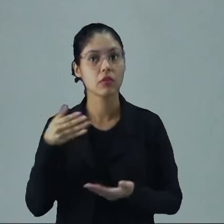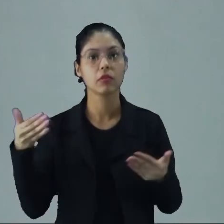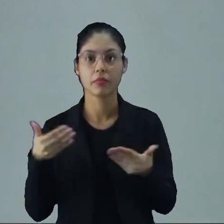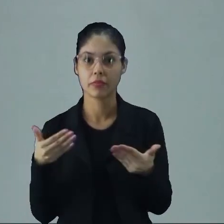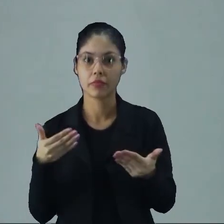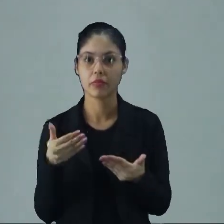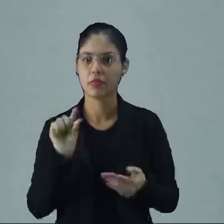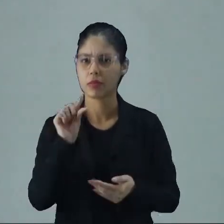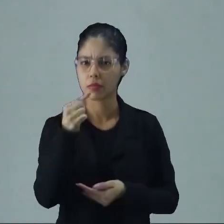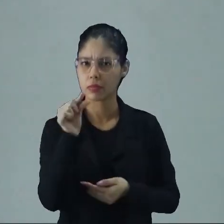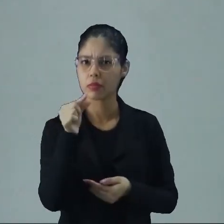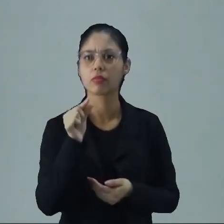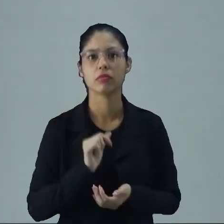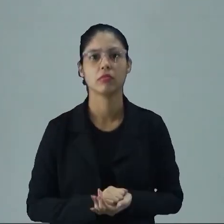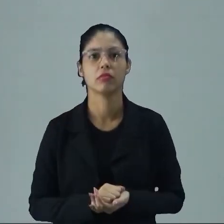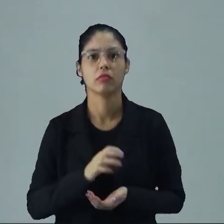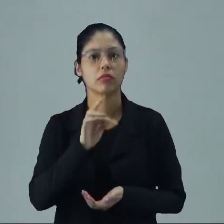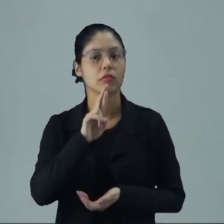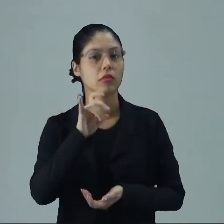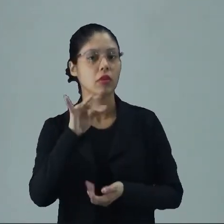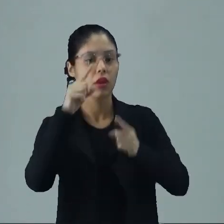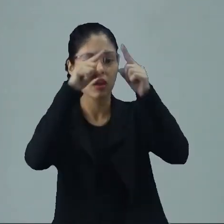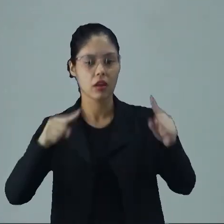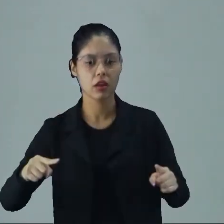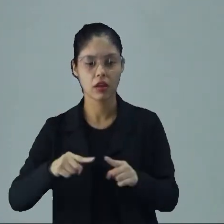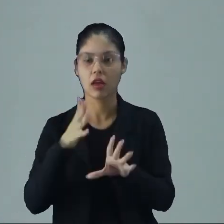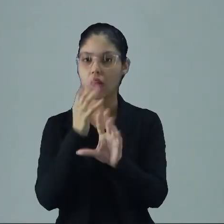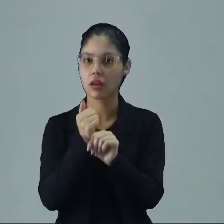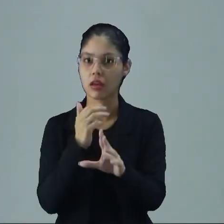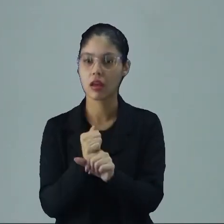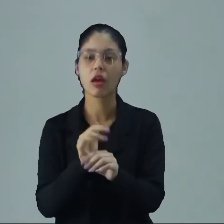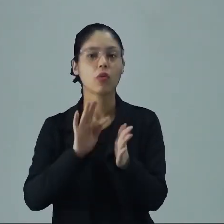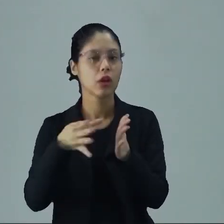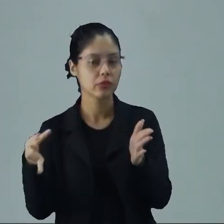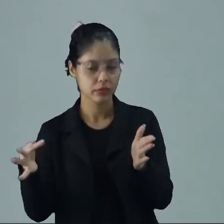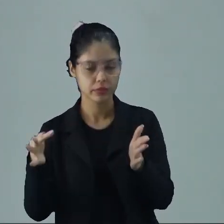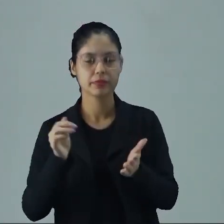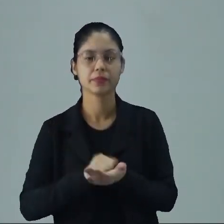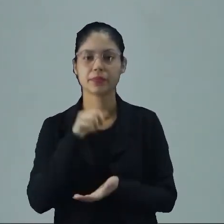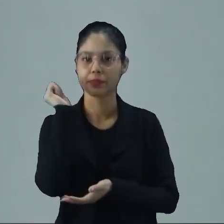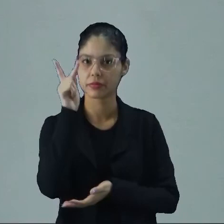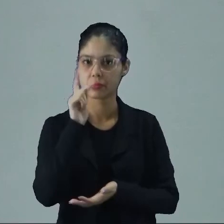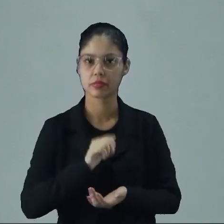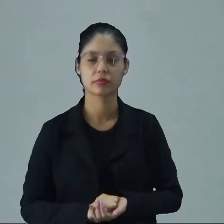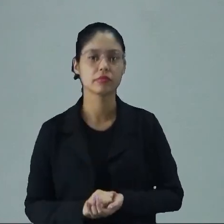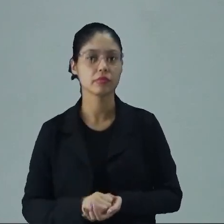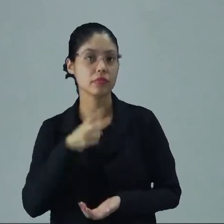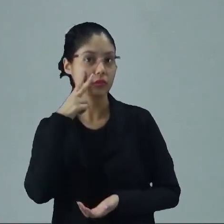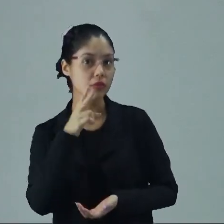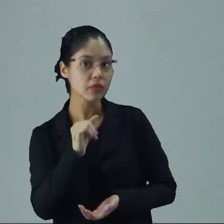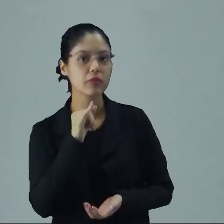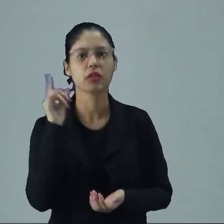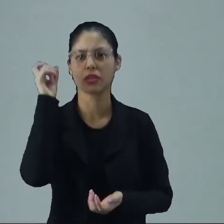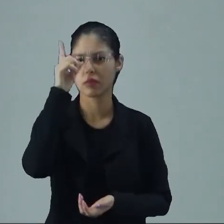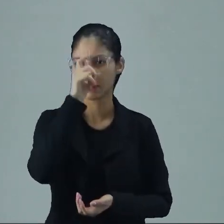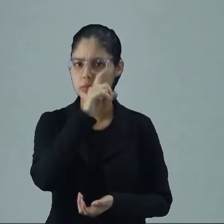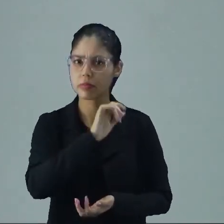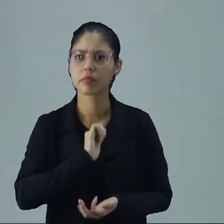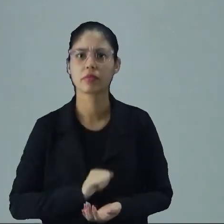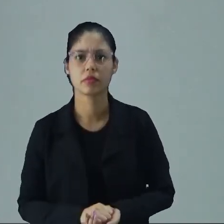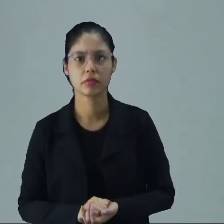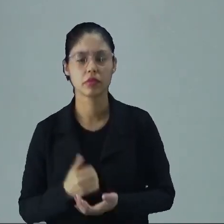hoje, então, um pouco sobre trigonometria com as funções trigonométricas, certinho? Então, se você está com